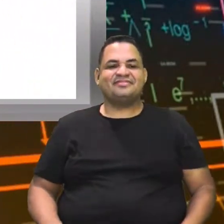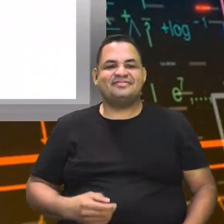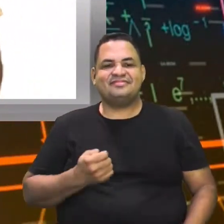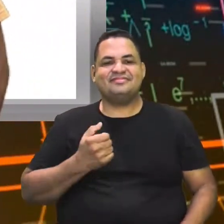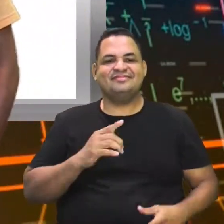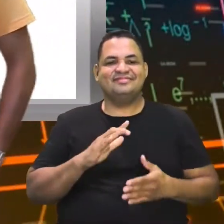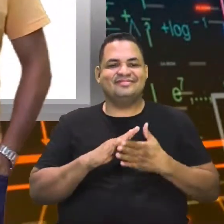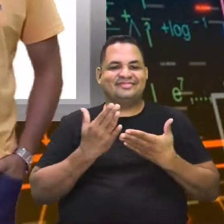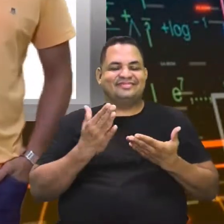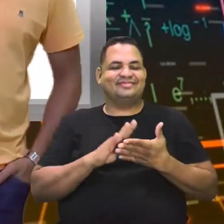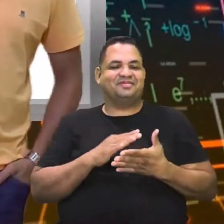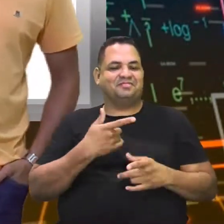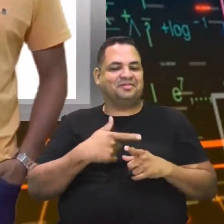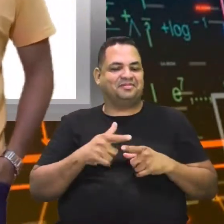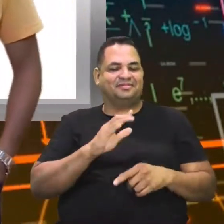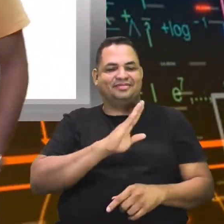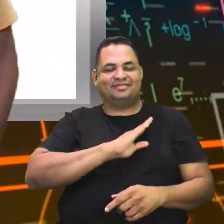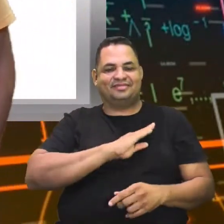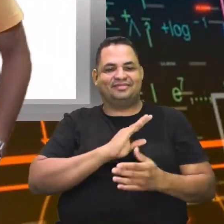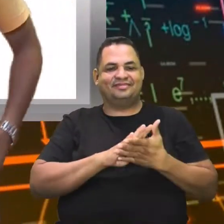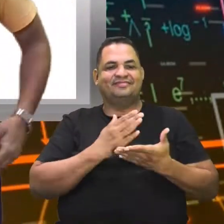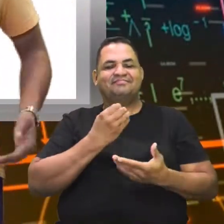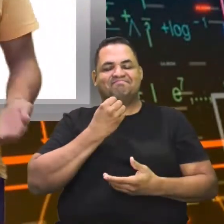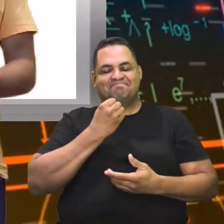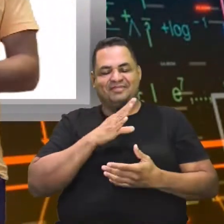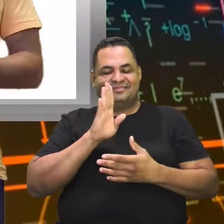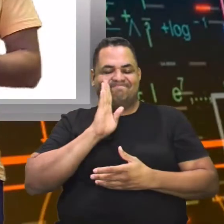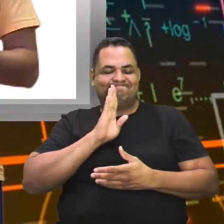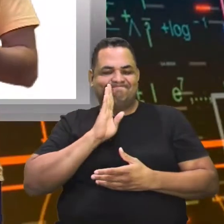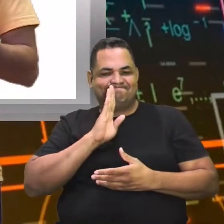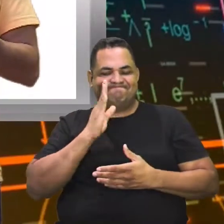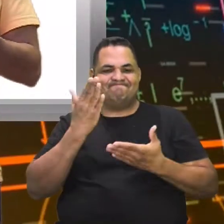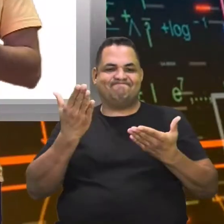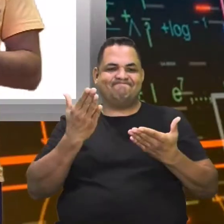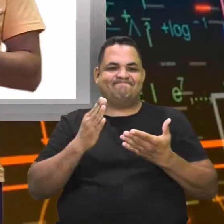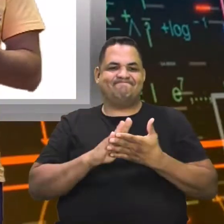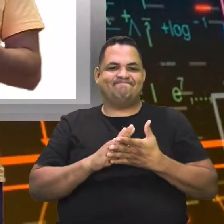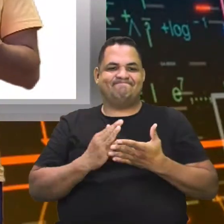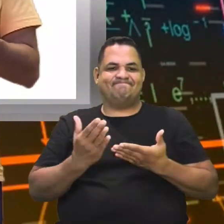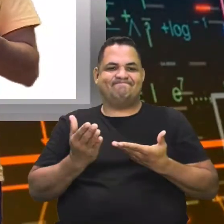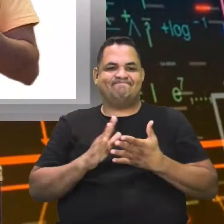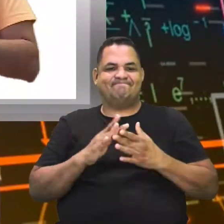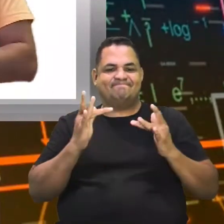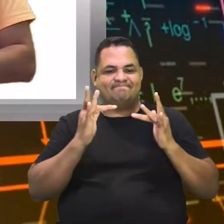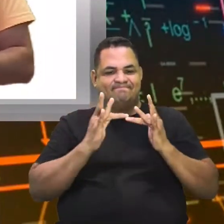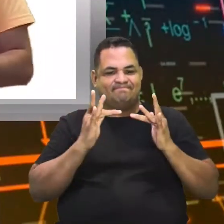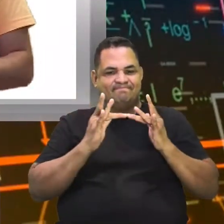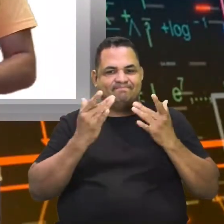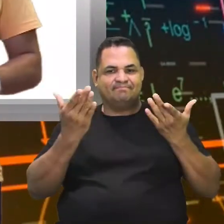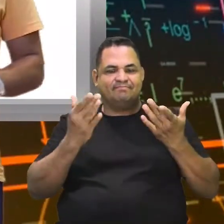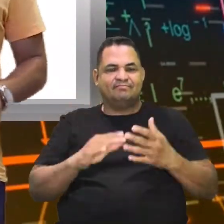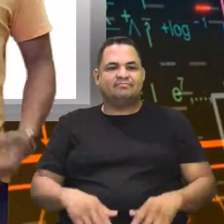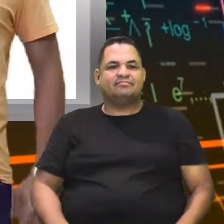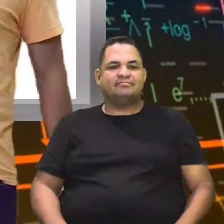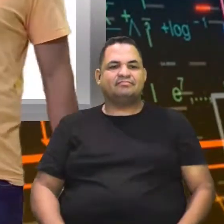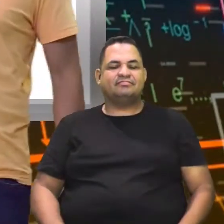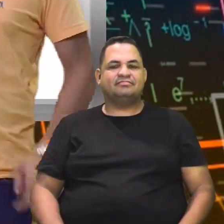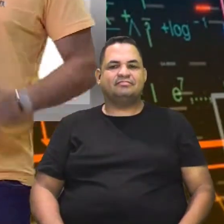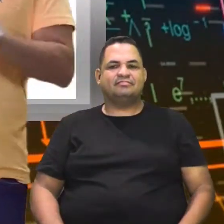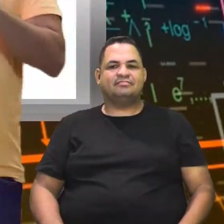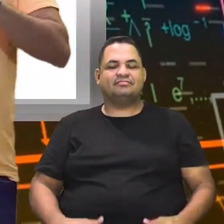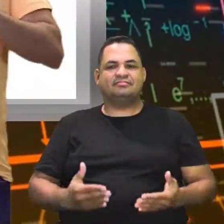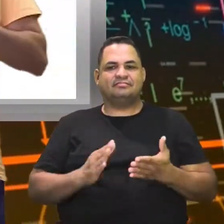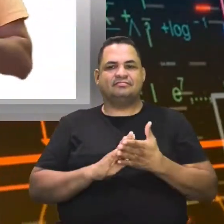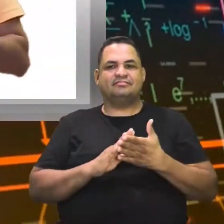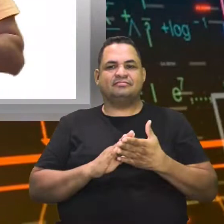quase não tenho suficiência cardíaca para isso. Mas é muito top mesmo esse nosso contato, né? Porque a gente fica aqui à distância.